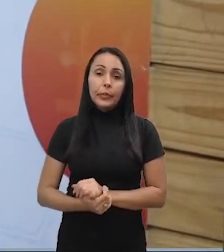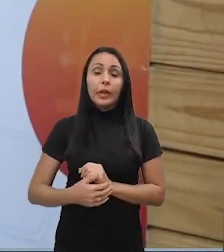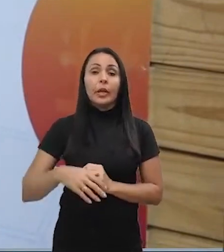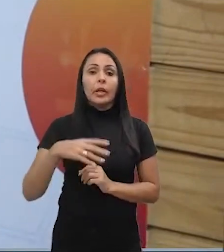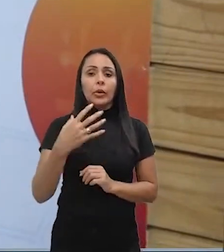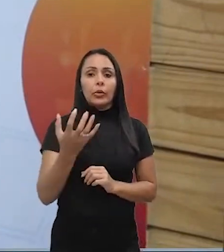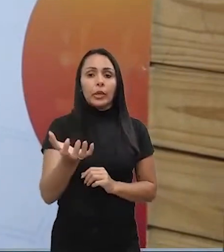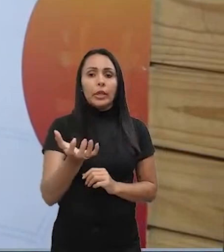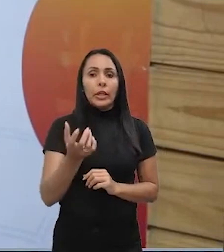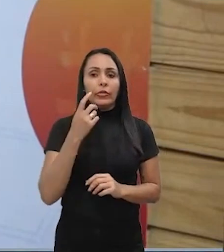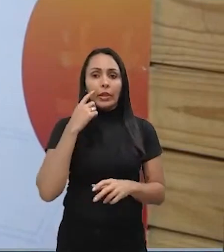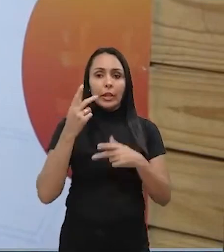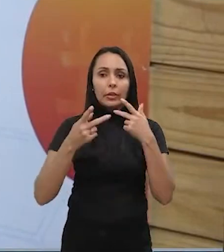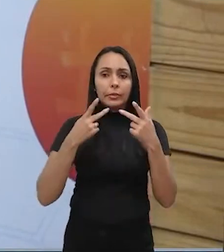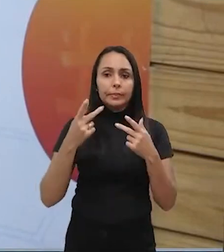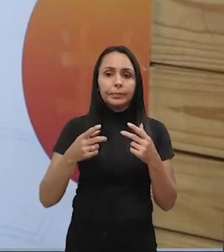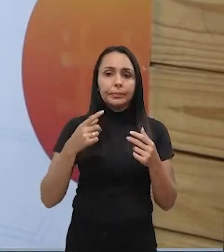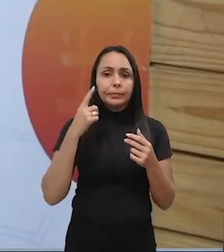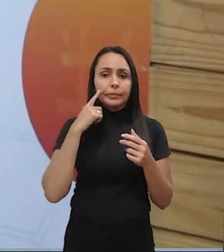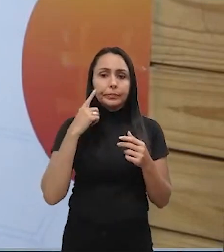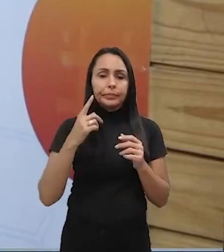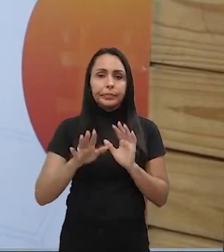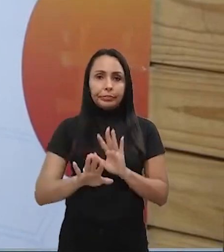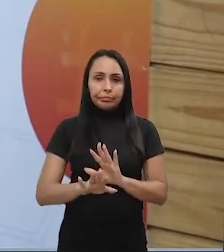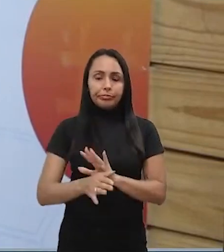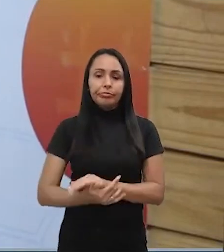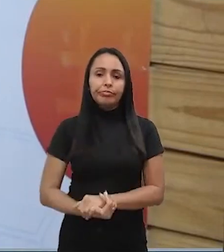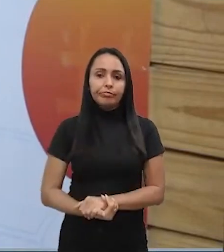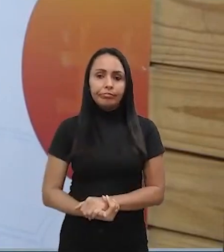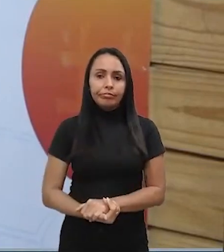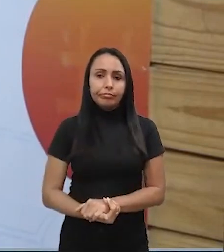para vocês o seguinte, mais uma outra coisa.